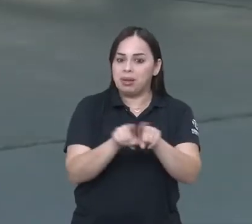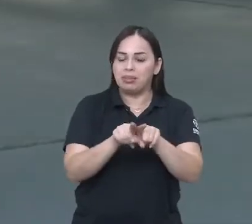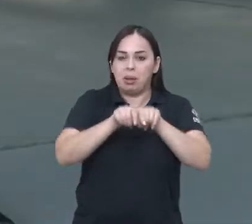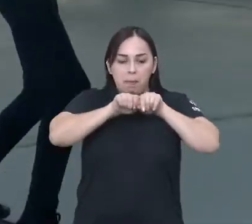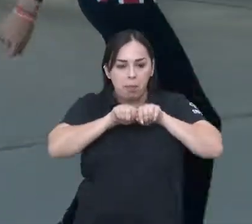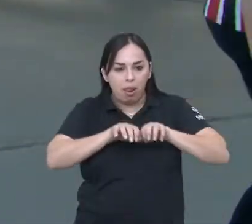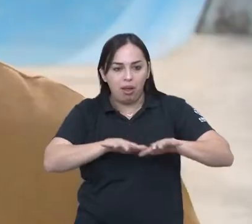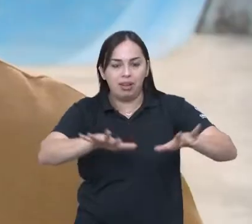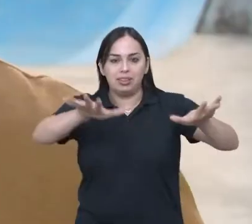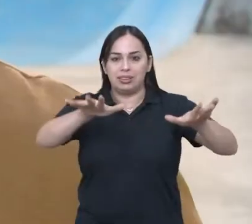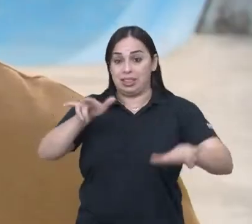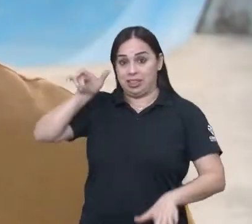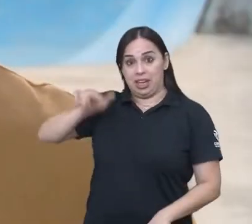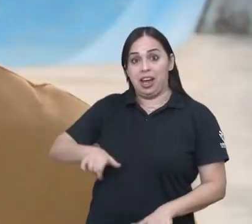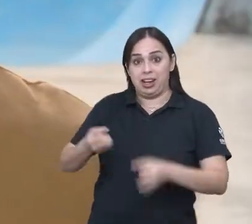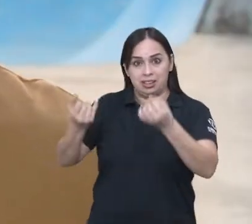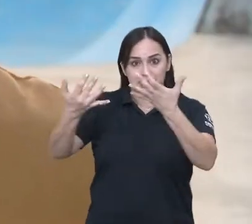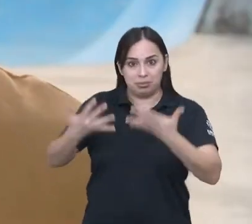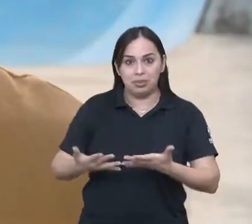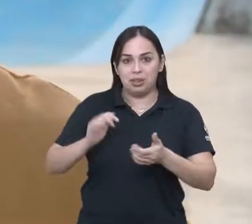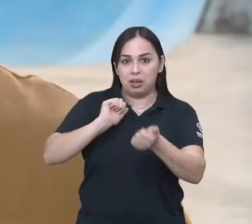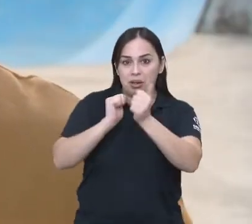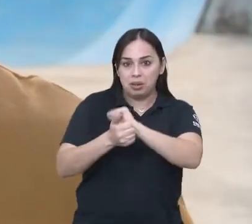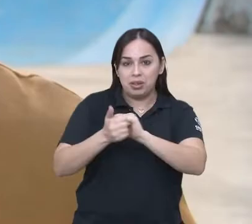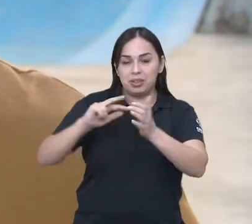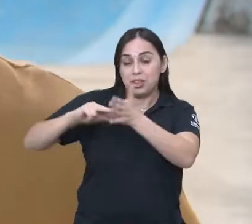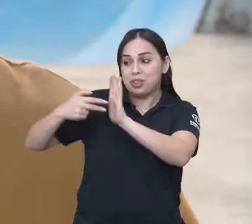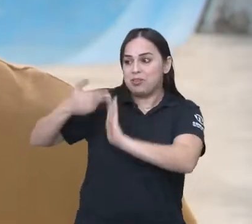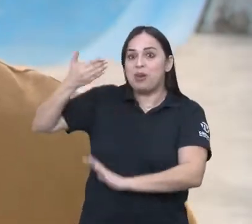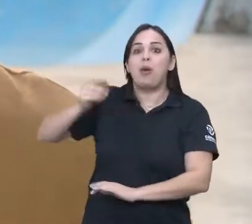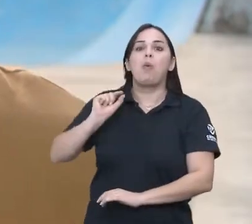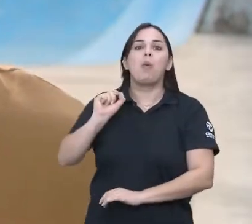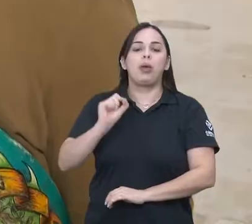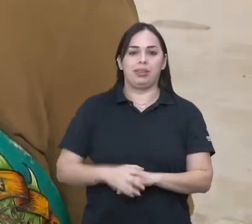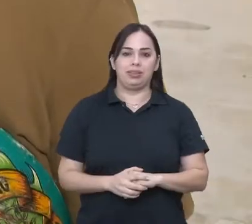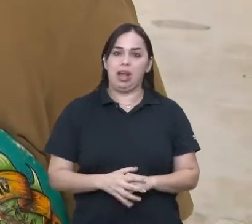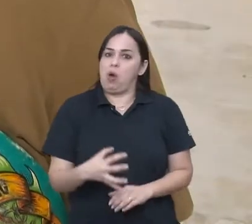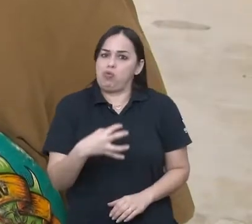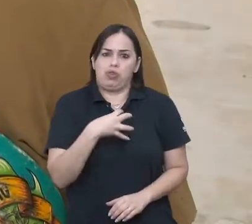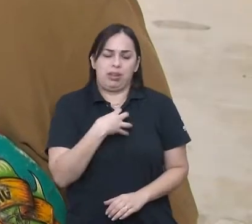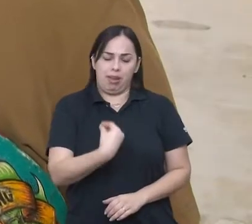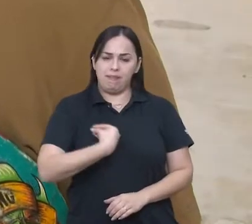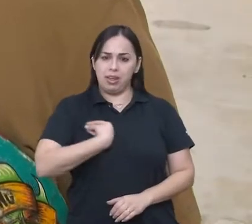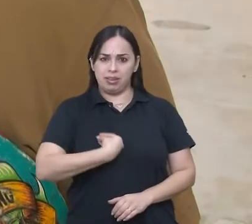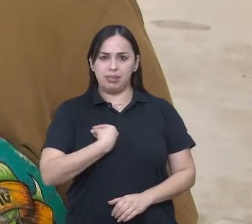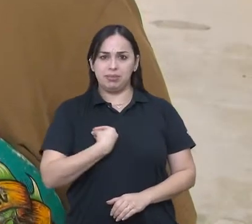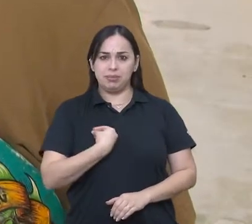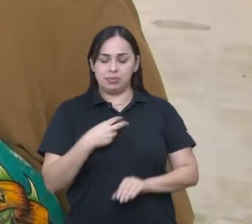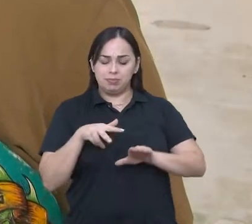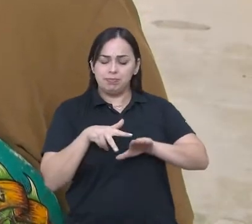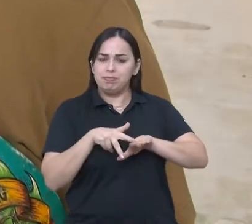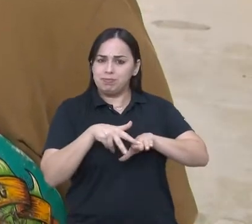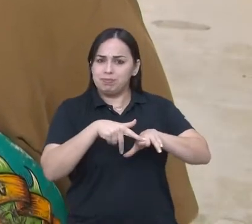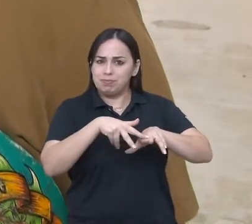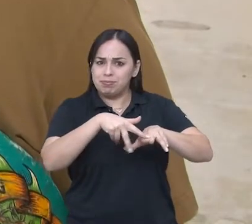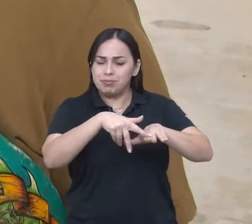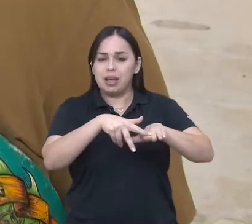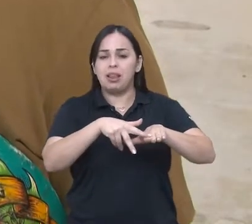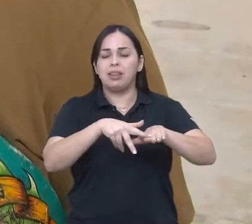se popularizou e o Eduardo conta o que o esporte significa para ele. É um estilo de vida. O skate